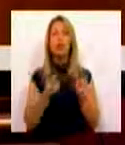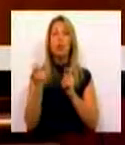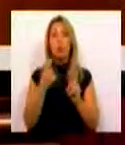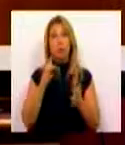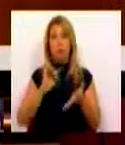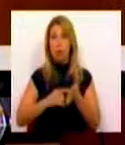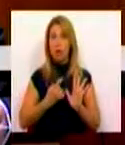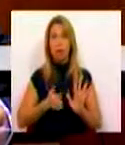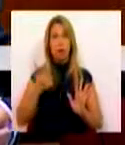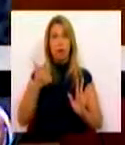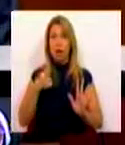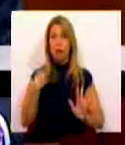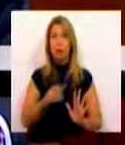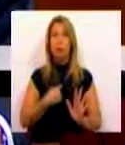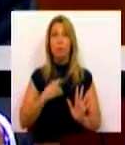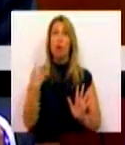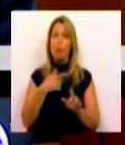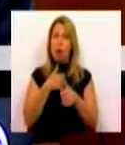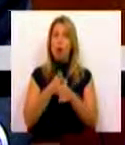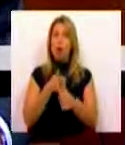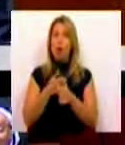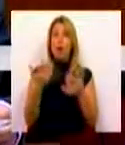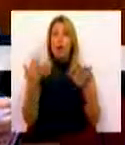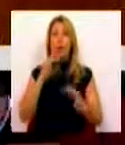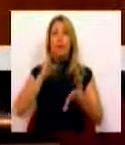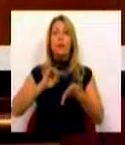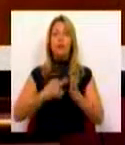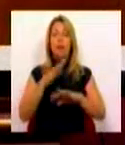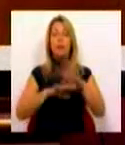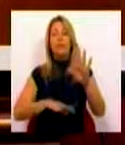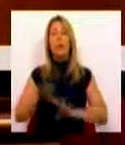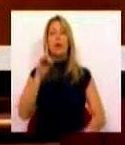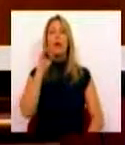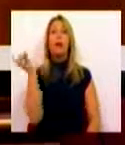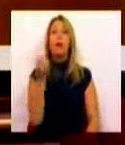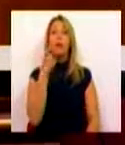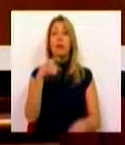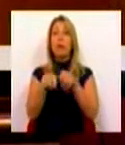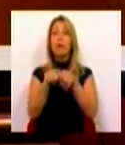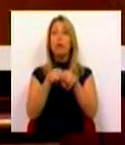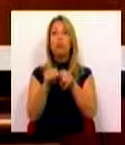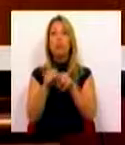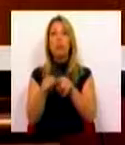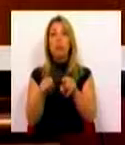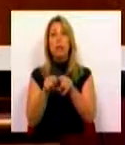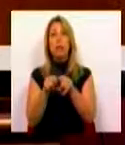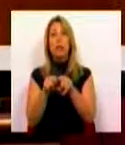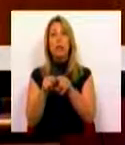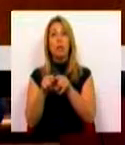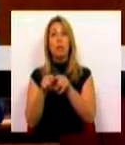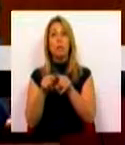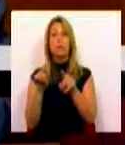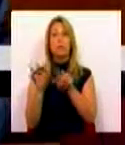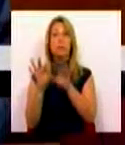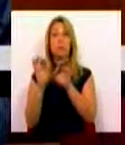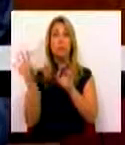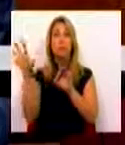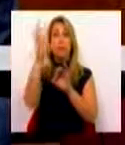Nós acompanhamos a necessidade de haver uma revisão da política comum de asilo,